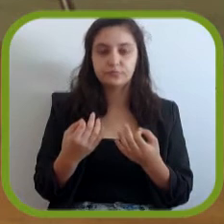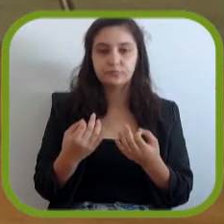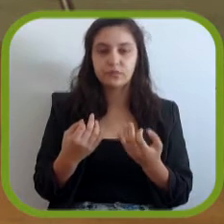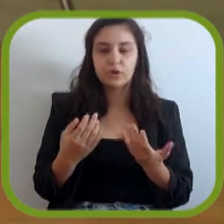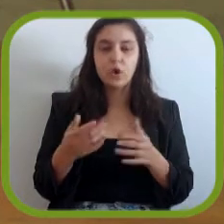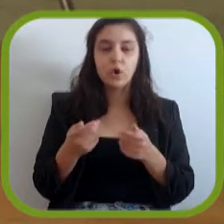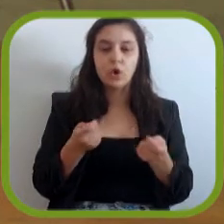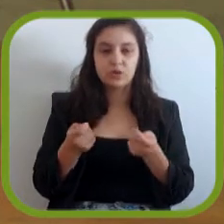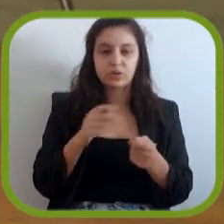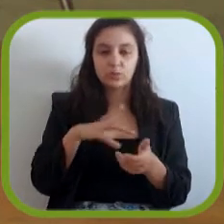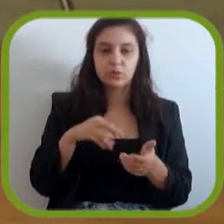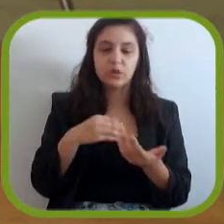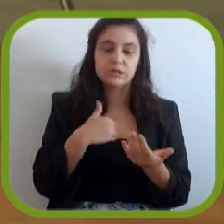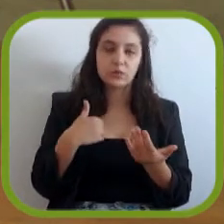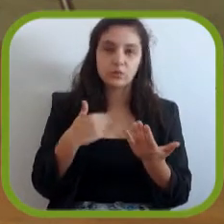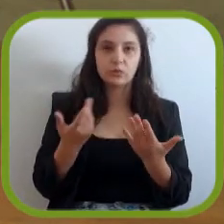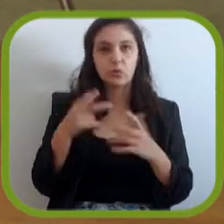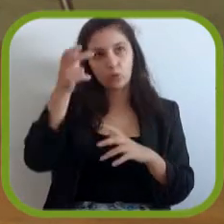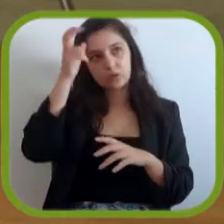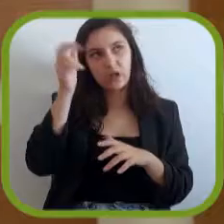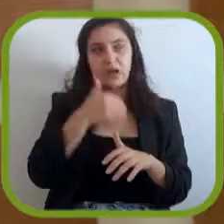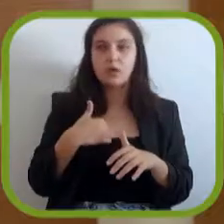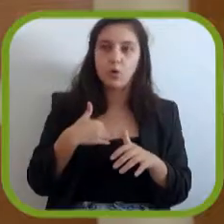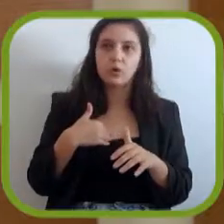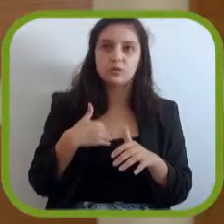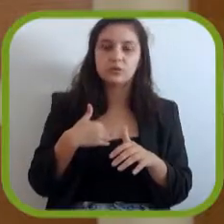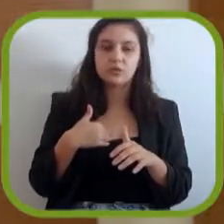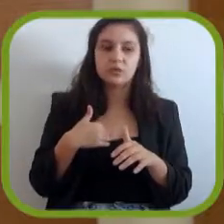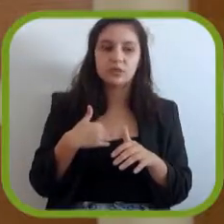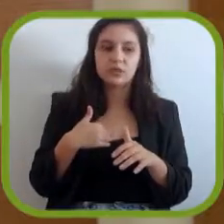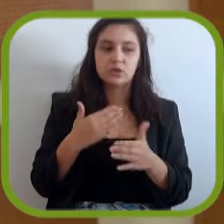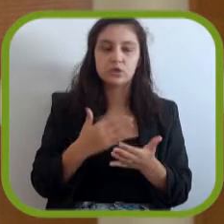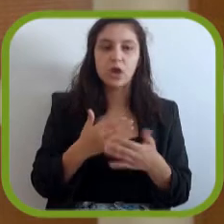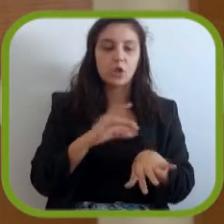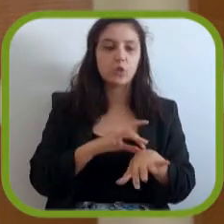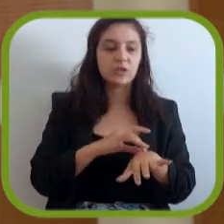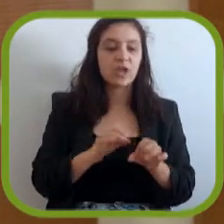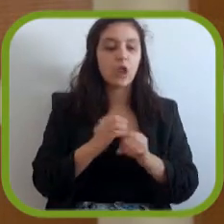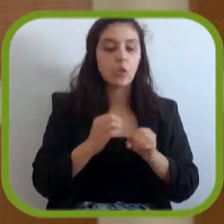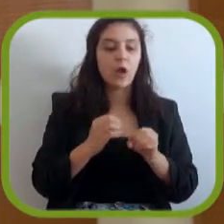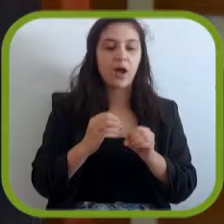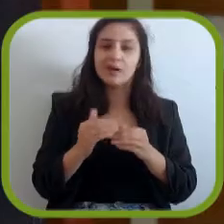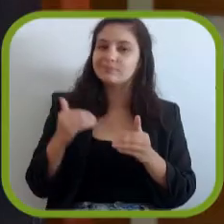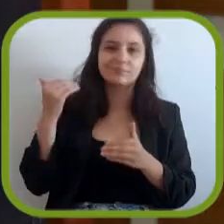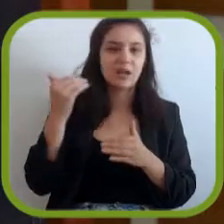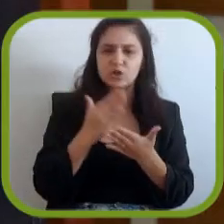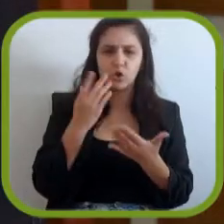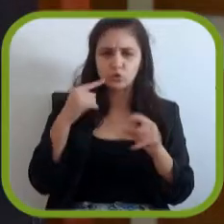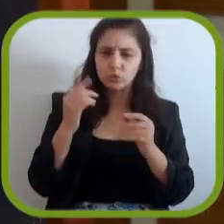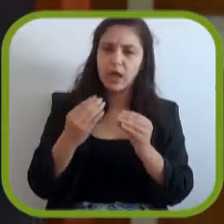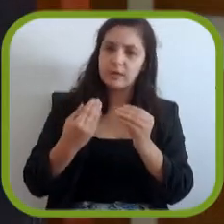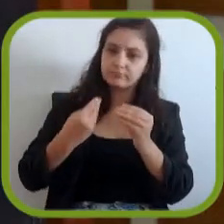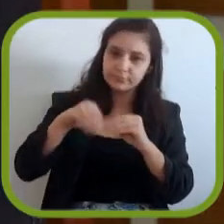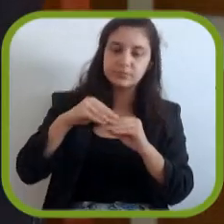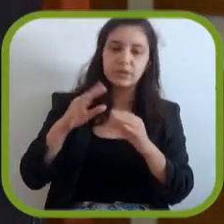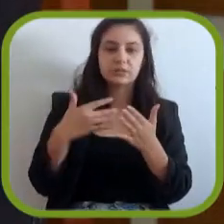A Organização Mundial de Saúde aponta que o conceito de saúde vai além da ausência de doença. É um completo estado